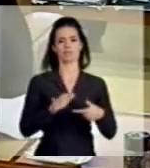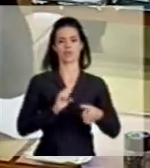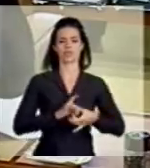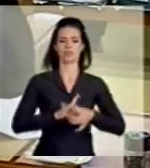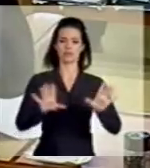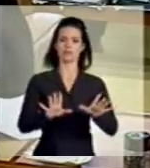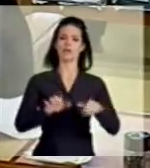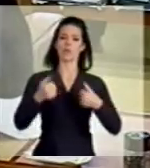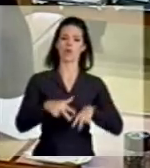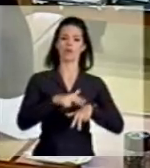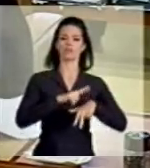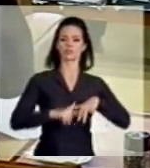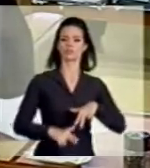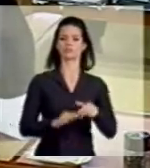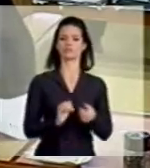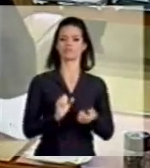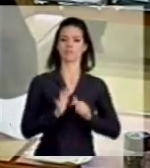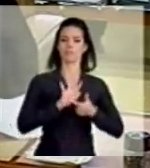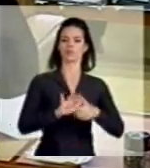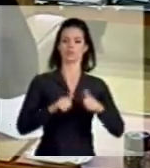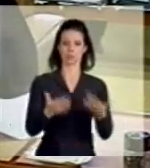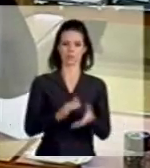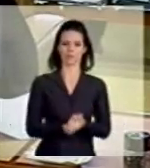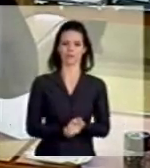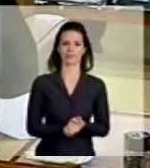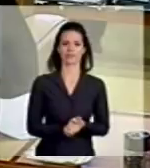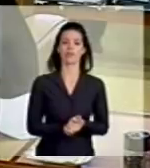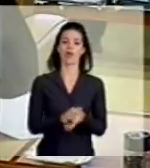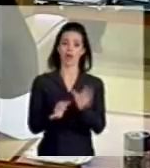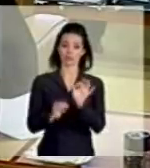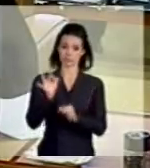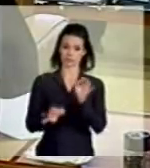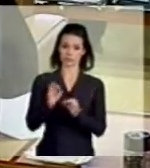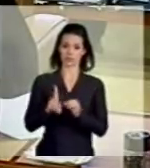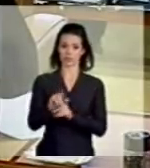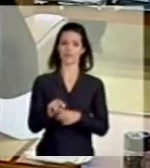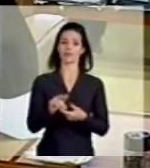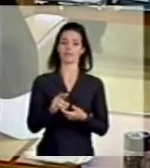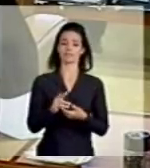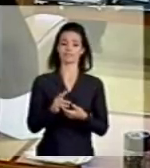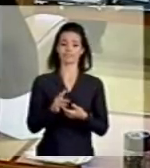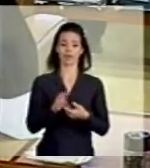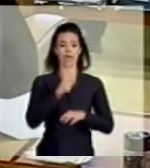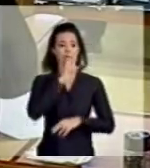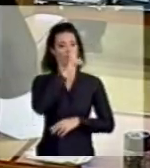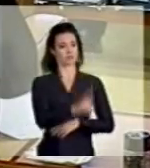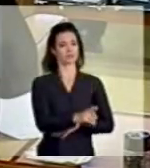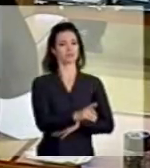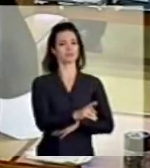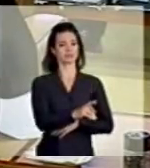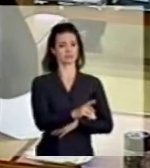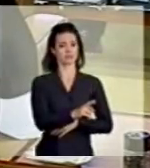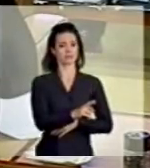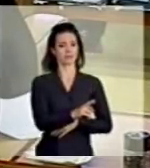determinação judicial. A autoridade judiciária determinará, de ofício ou a requerimento do interessado, a expedição de